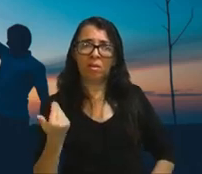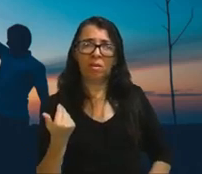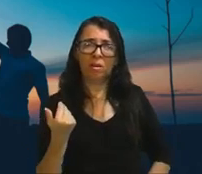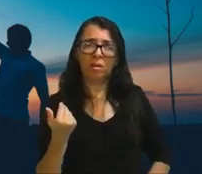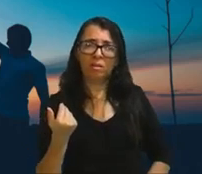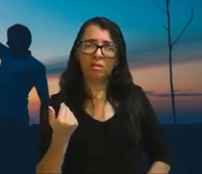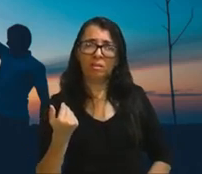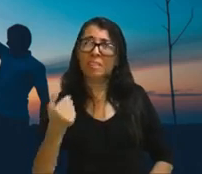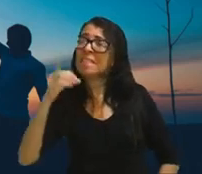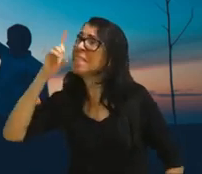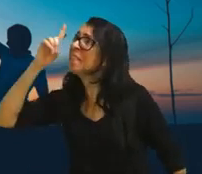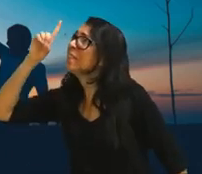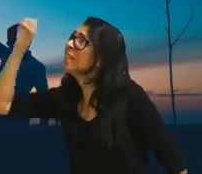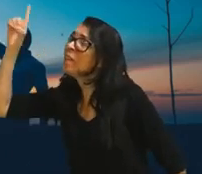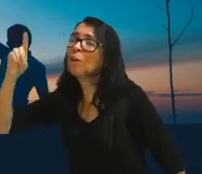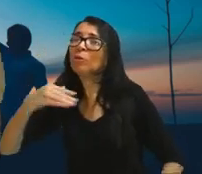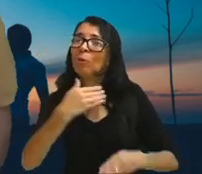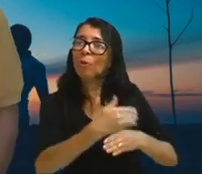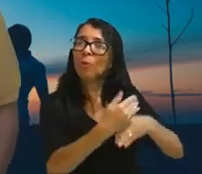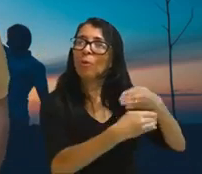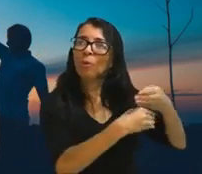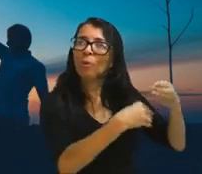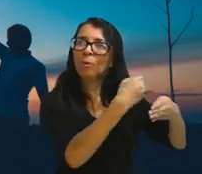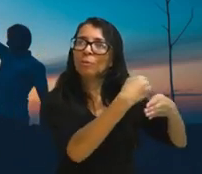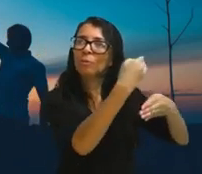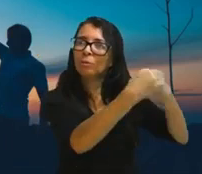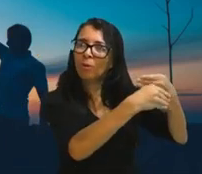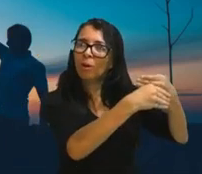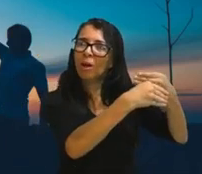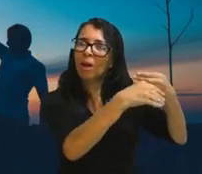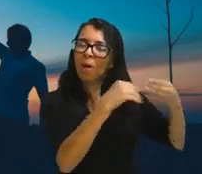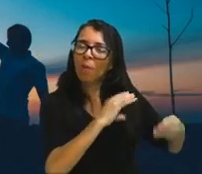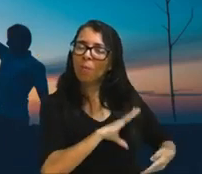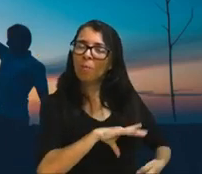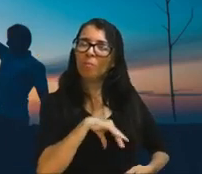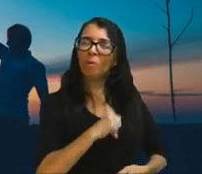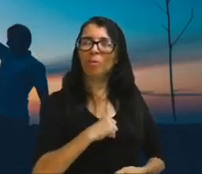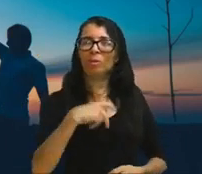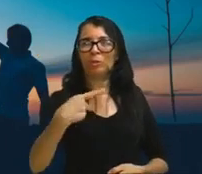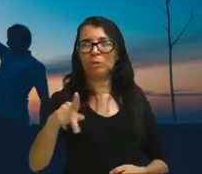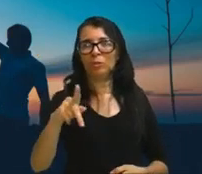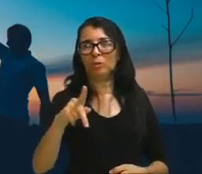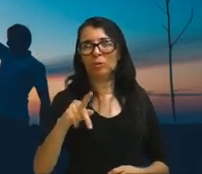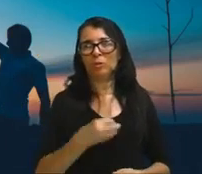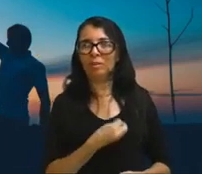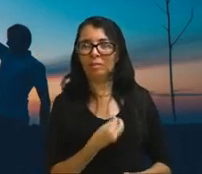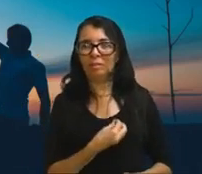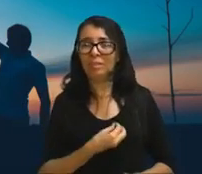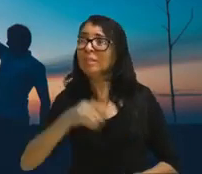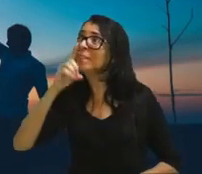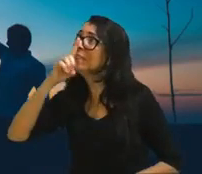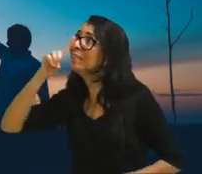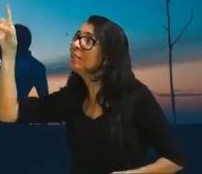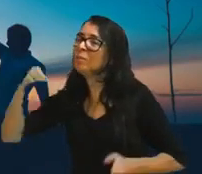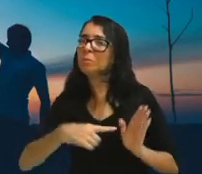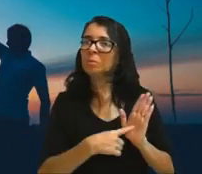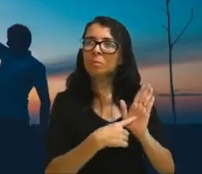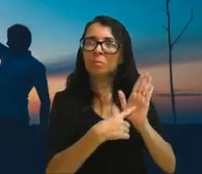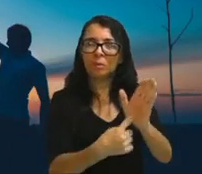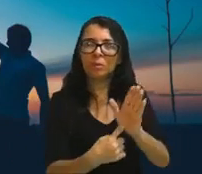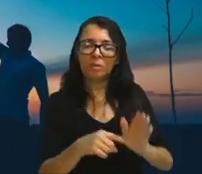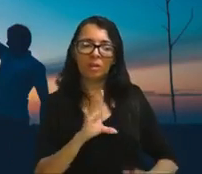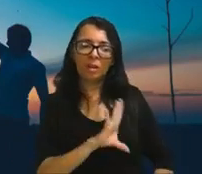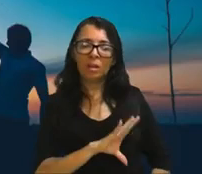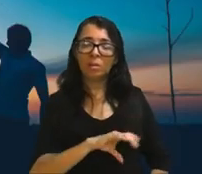achamos que aquele dia que não está bem, que não estou legal, porque é comum nós